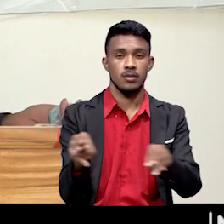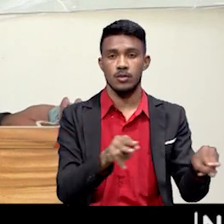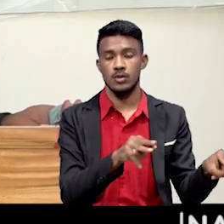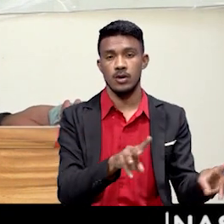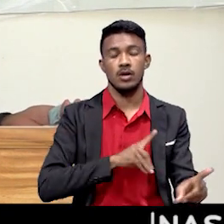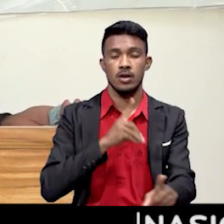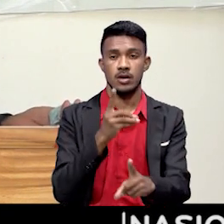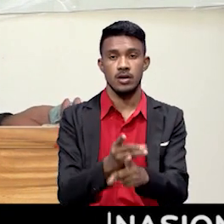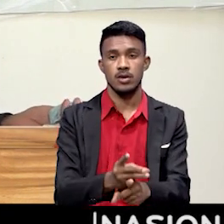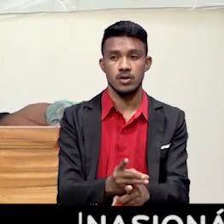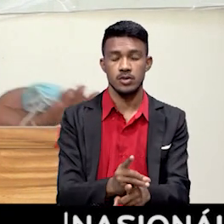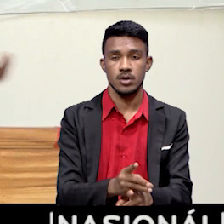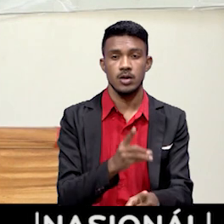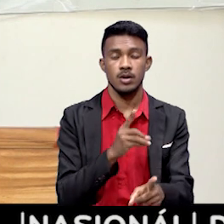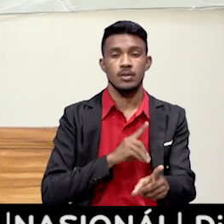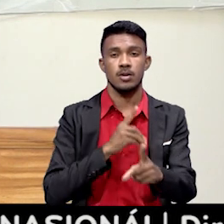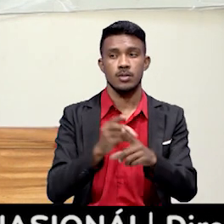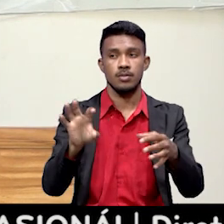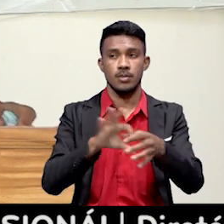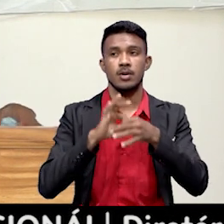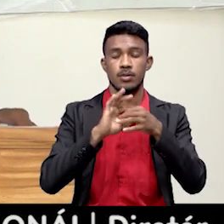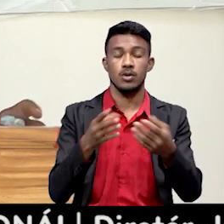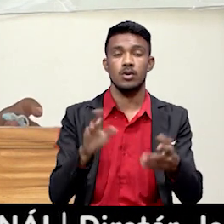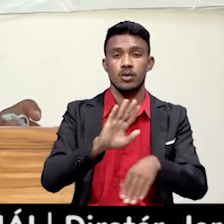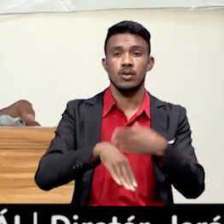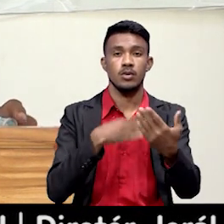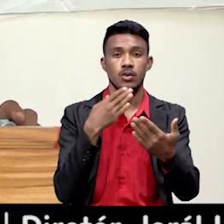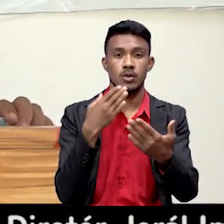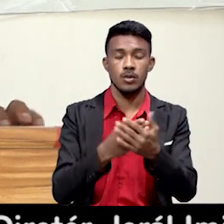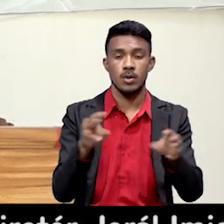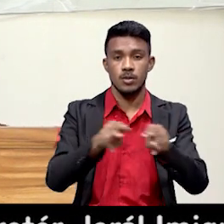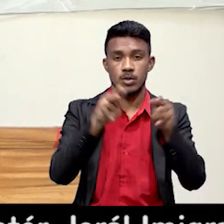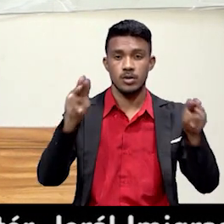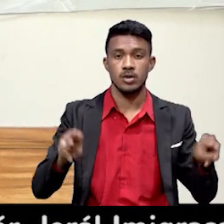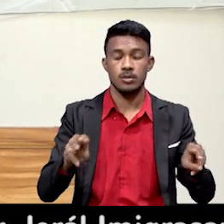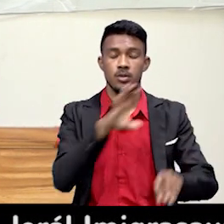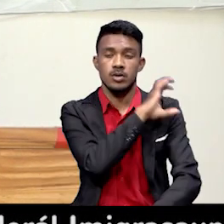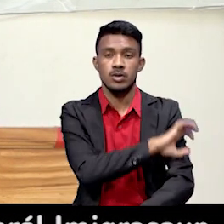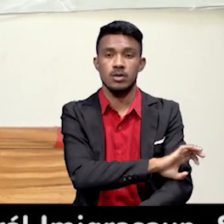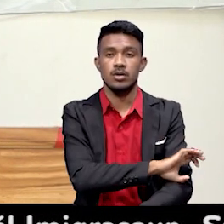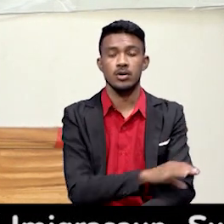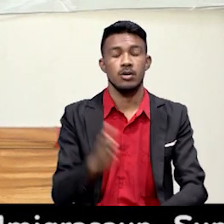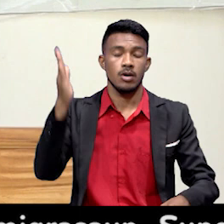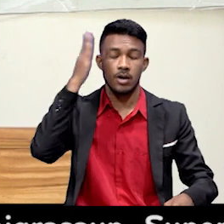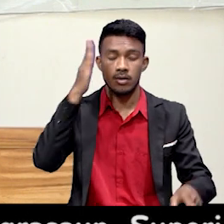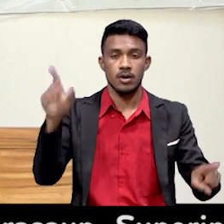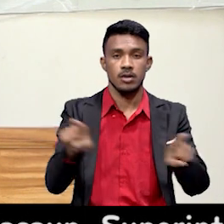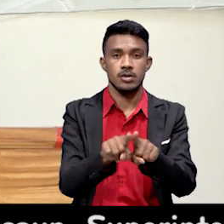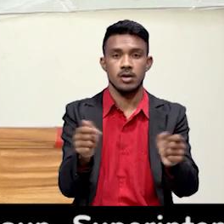direitos órgãos soberania membros soberania bajo to kera ya regime be segurança social a to considera hanesan ho